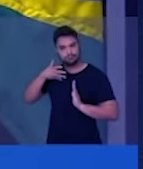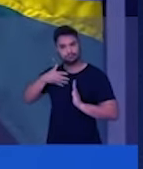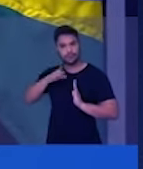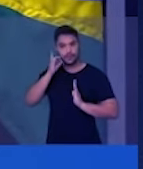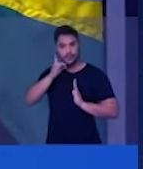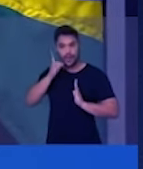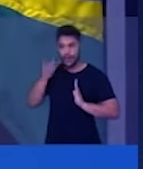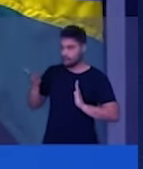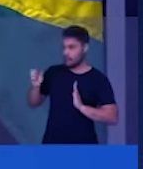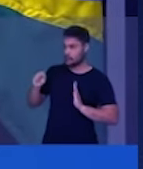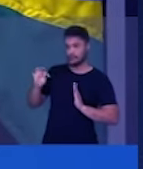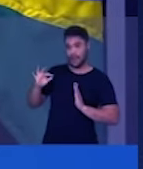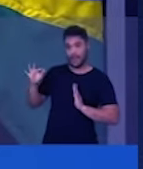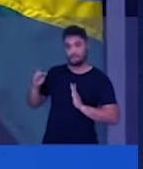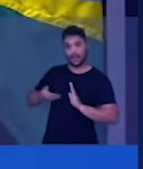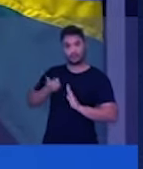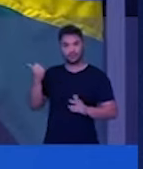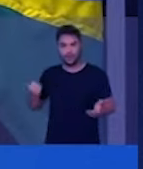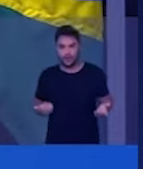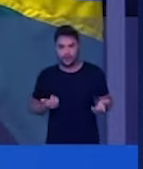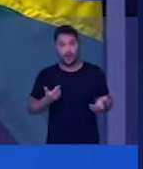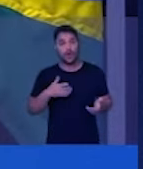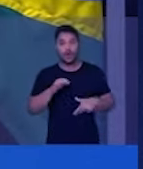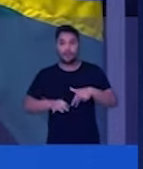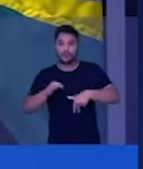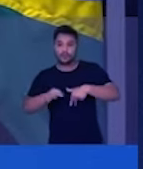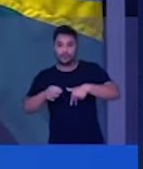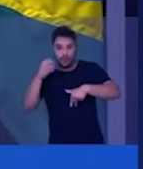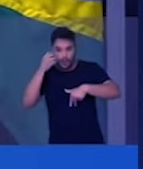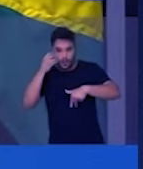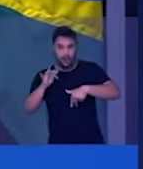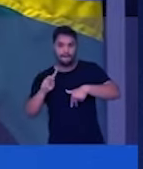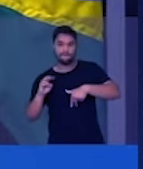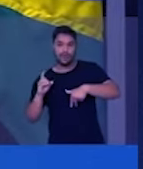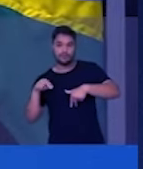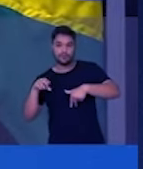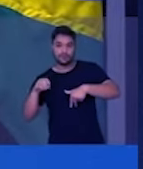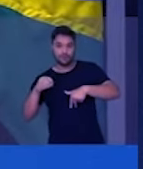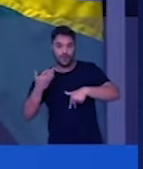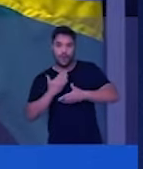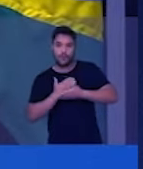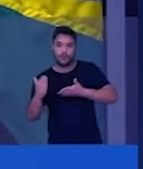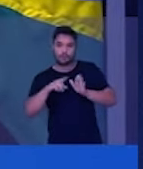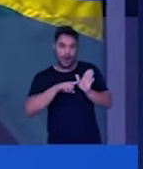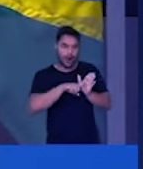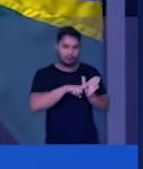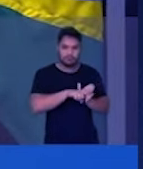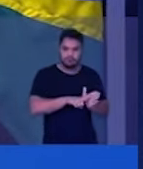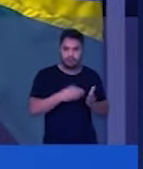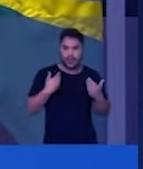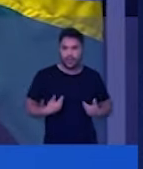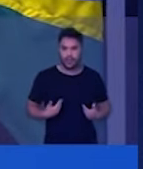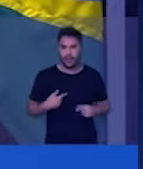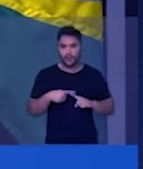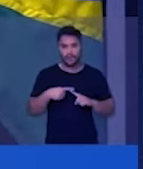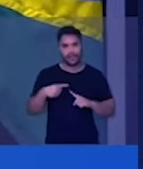Supremo Tribunal Federal, nesse caso pelo ministro Flávio Dino, que decidiu instaurar inquérito para me investigar em virtude de